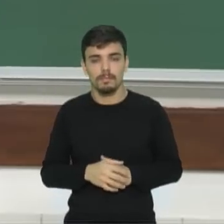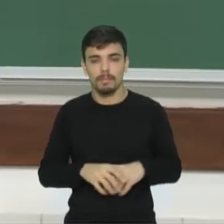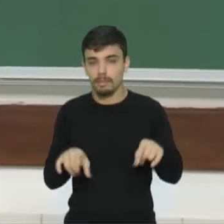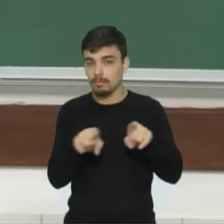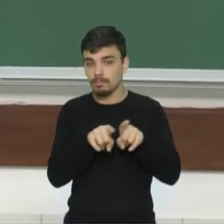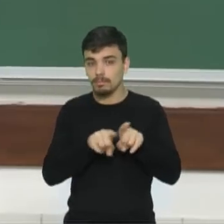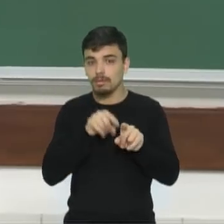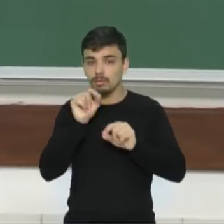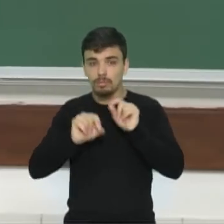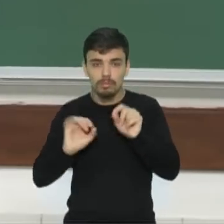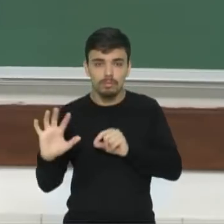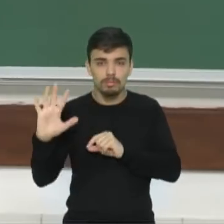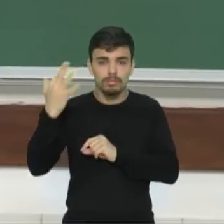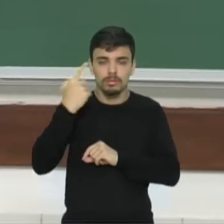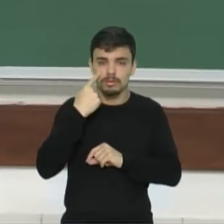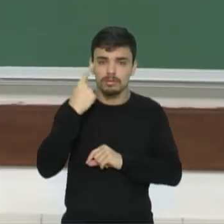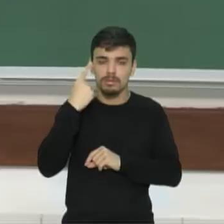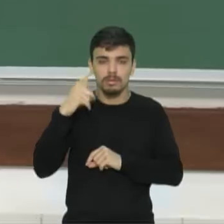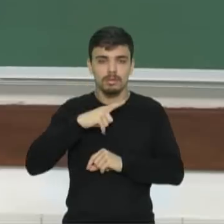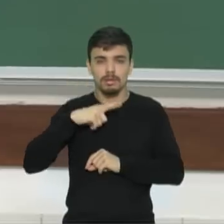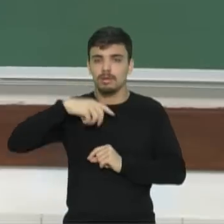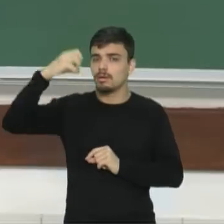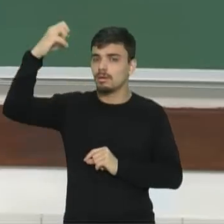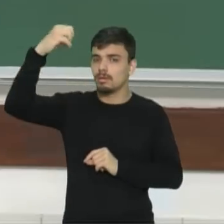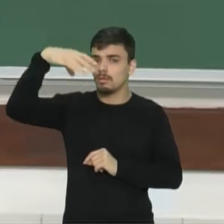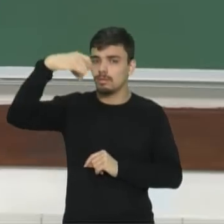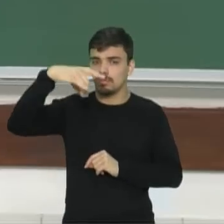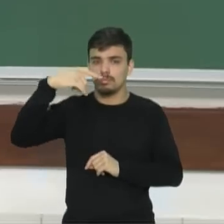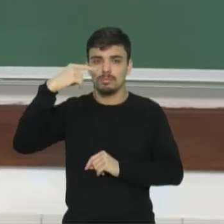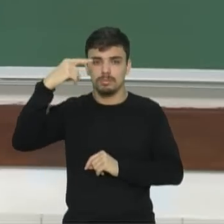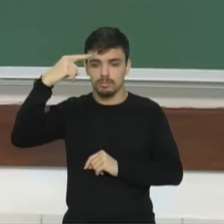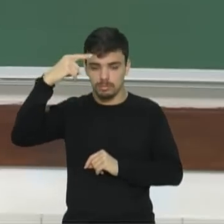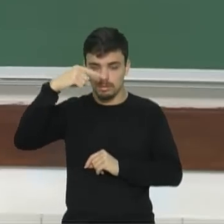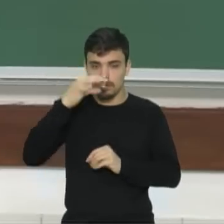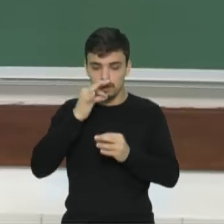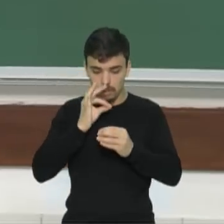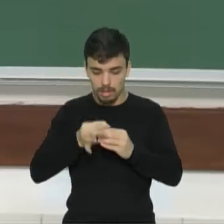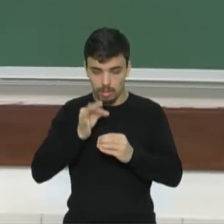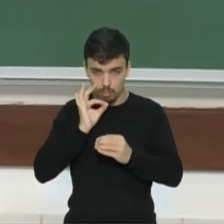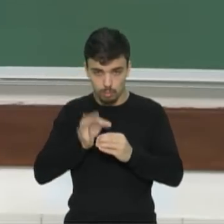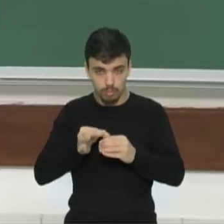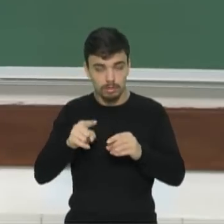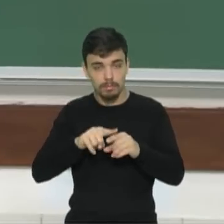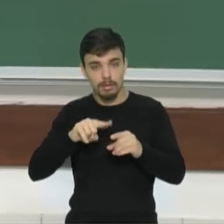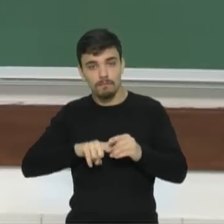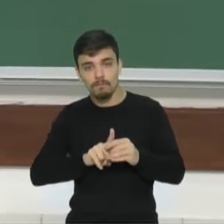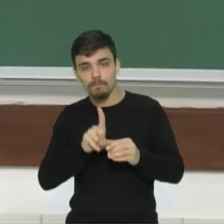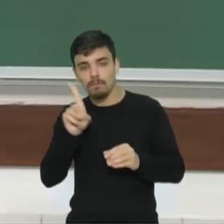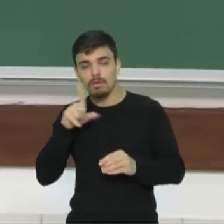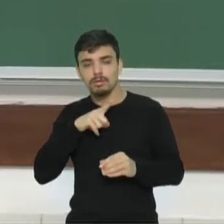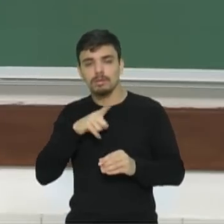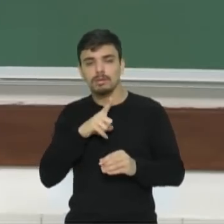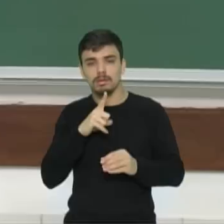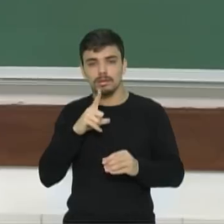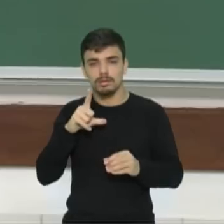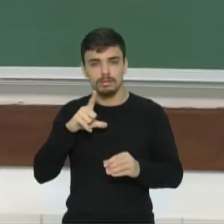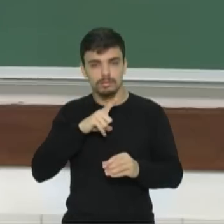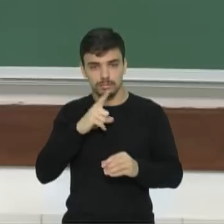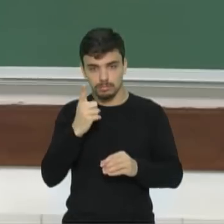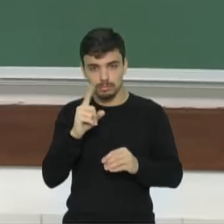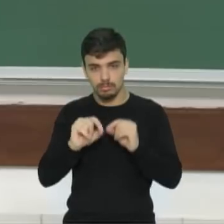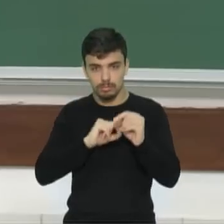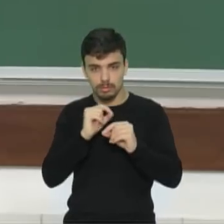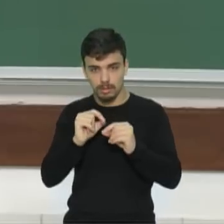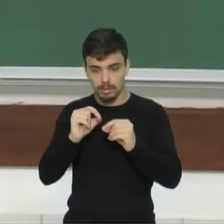acontece aqui? A luz bate no canudo e volta. Só que lembra que você tem uma parte do canudo que está em contato com o